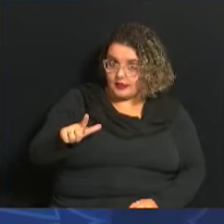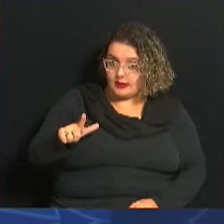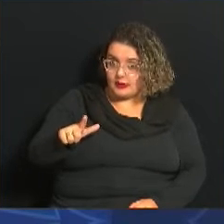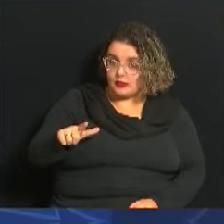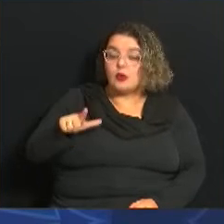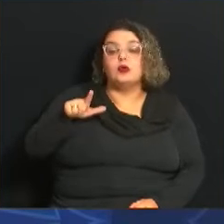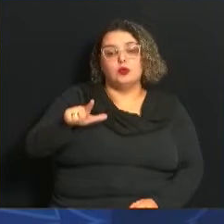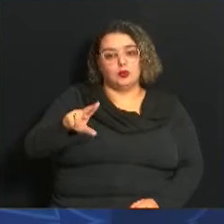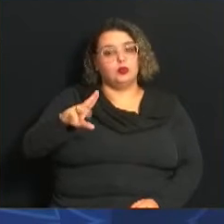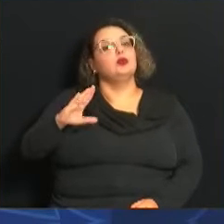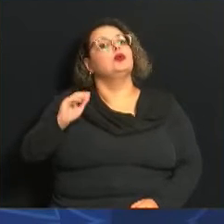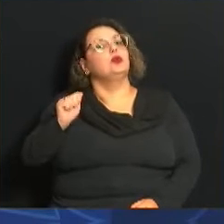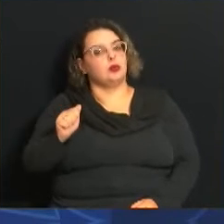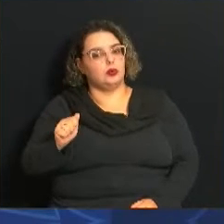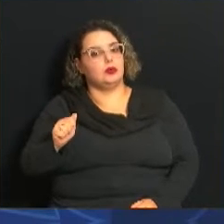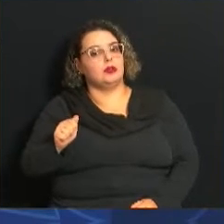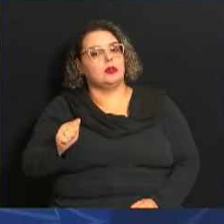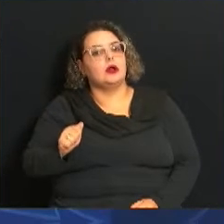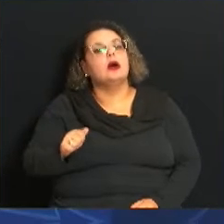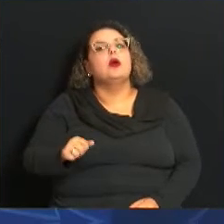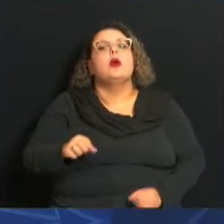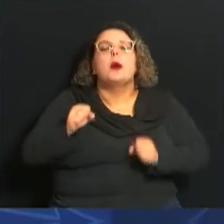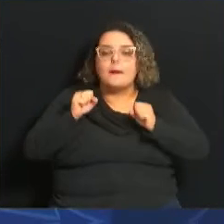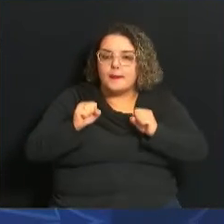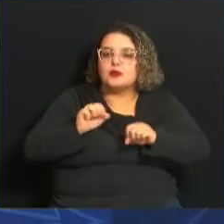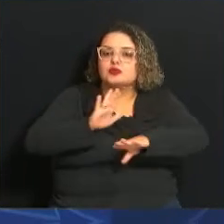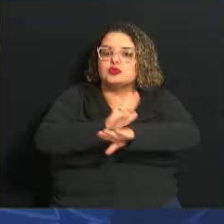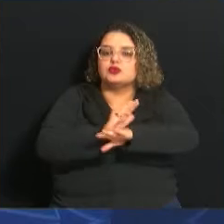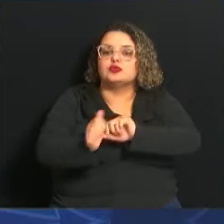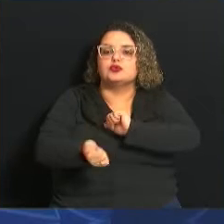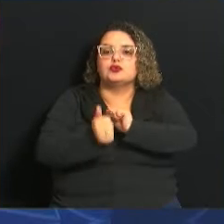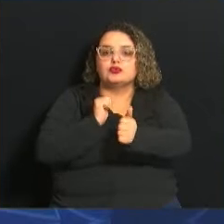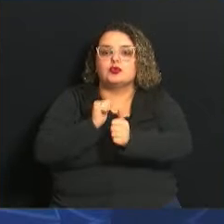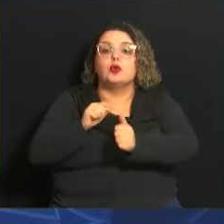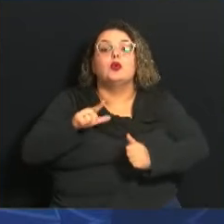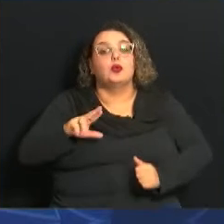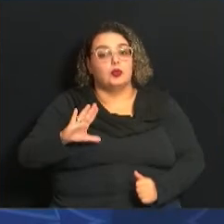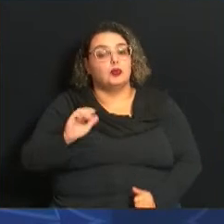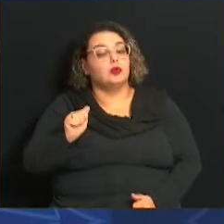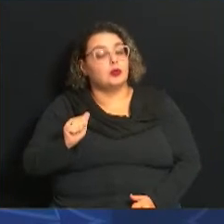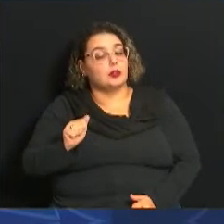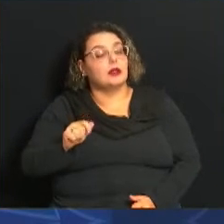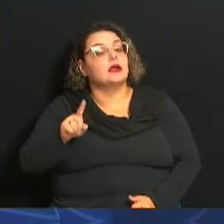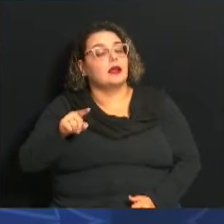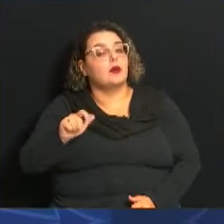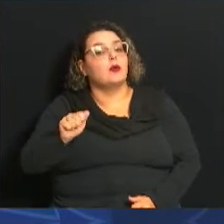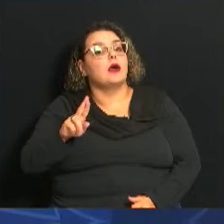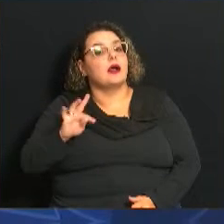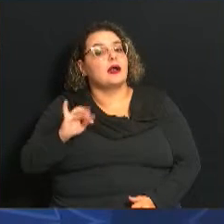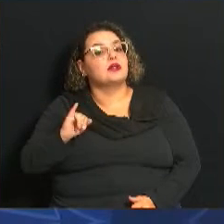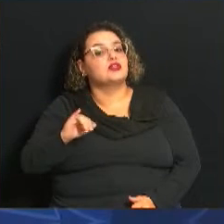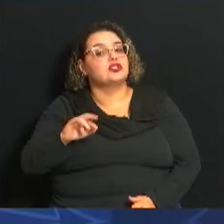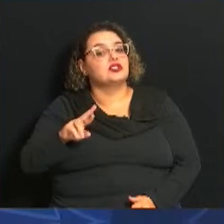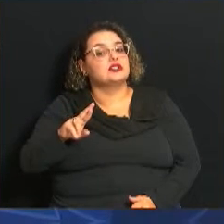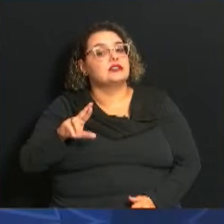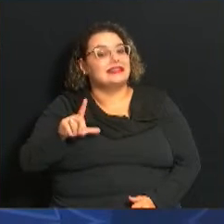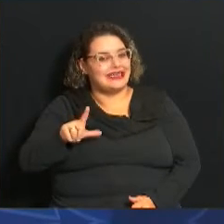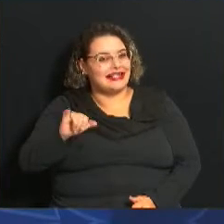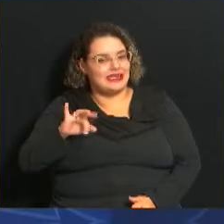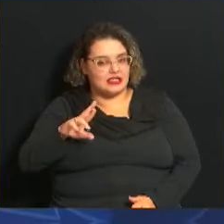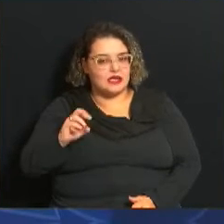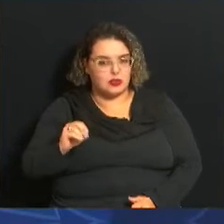Luca. Deve reunir condições de jogo. O Luca, que é o artilheiro da equipe no campeonato no ano de 2022. É